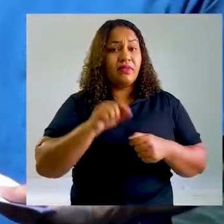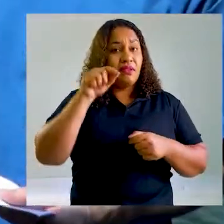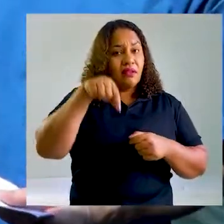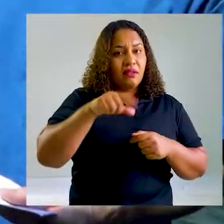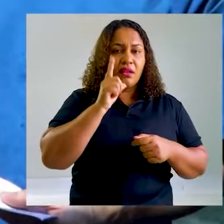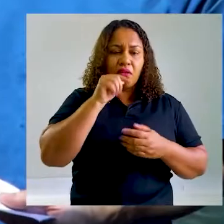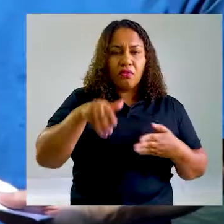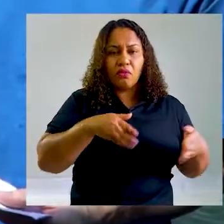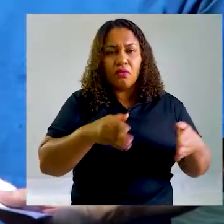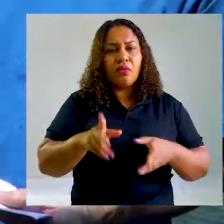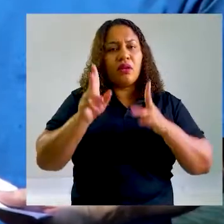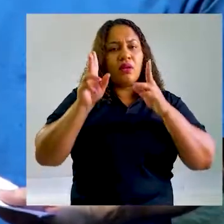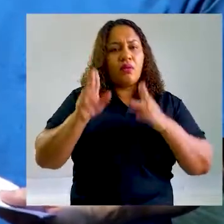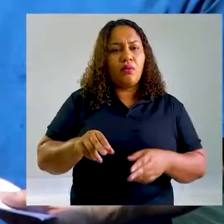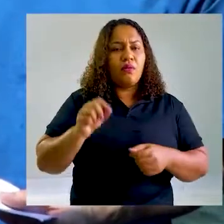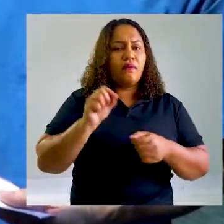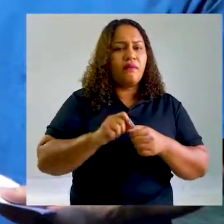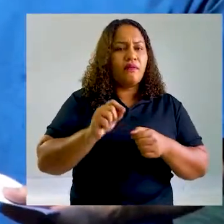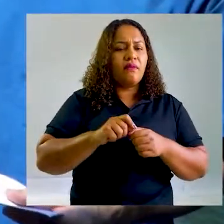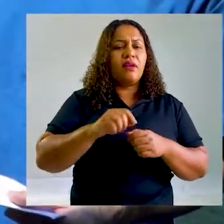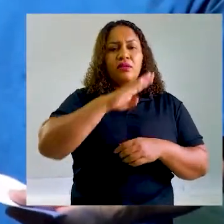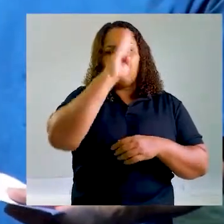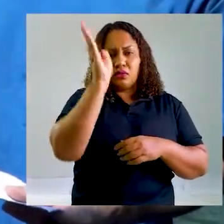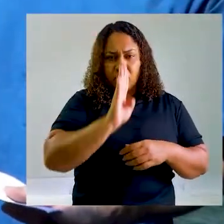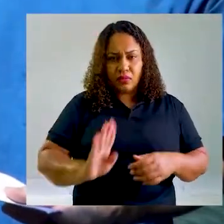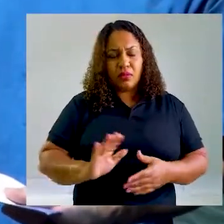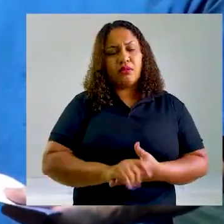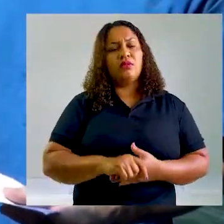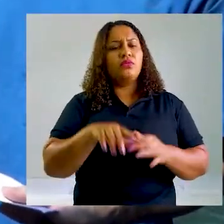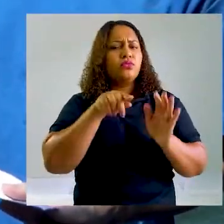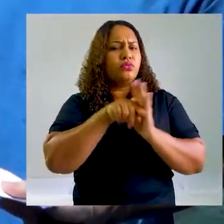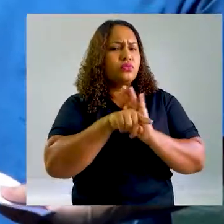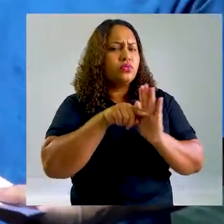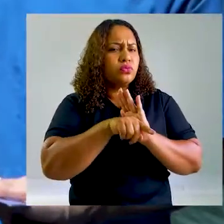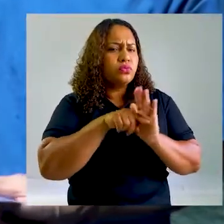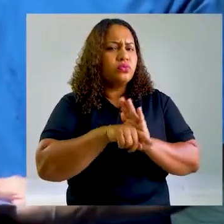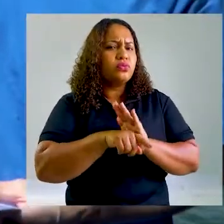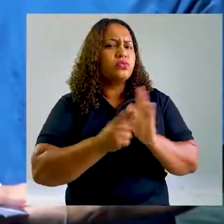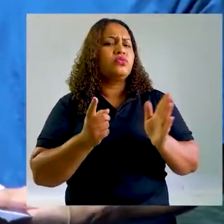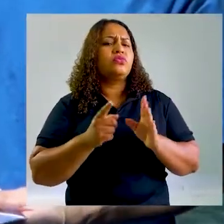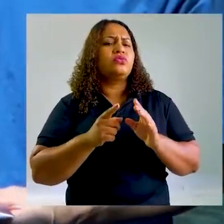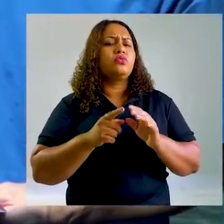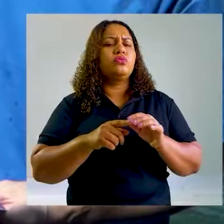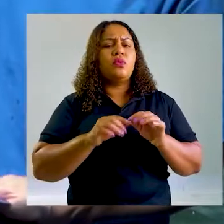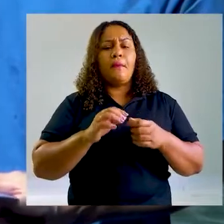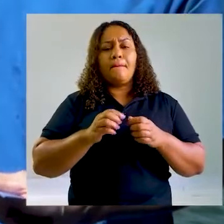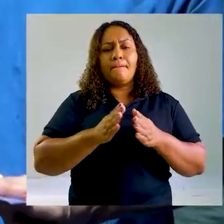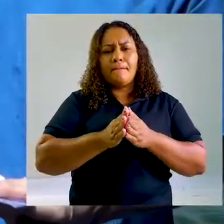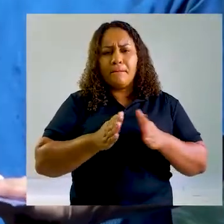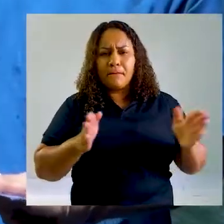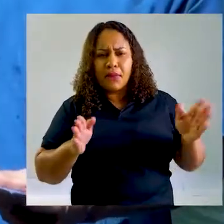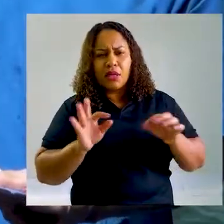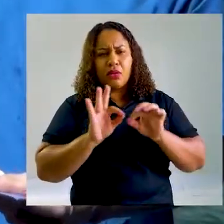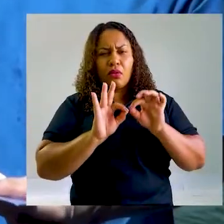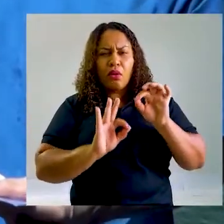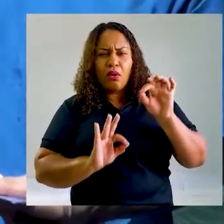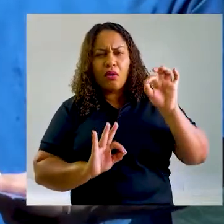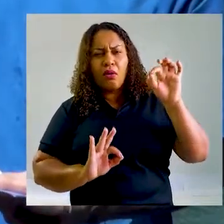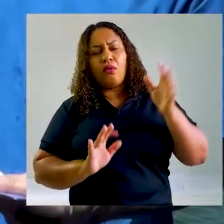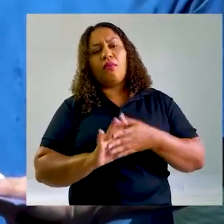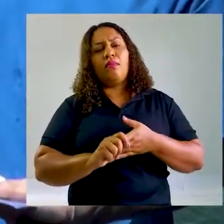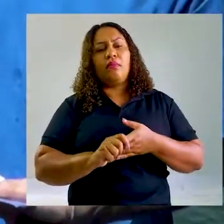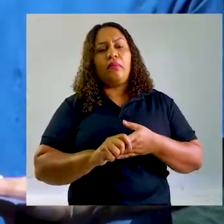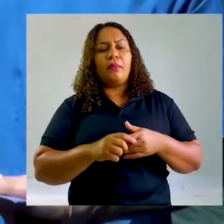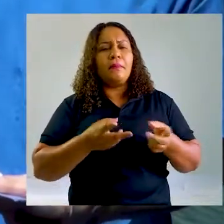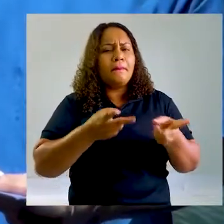aqui no Rio Tocantins é o que se faz em alguns outros rios a nível do Brasil, né? Os estudos ecológicos de longa duração, para acompanhar como é que